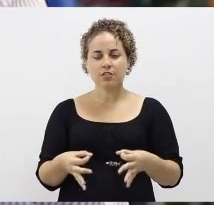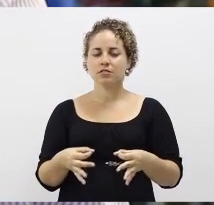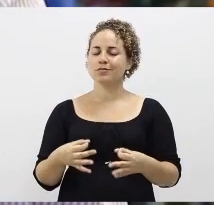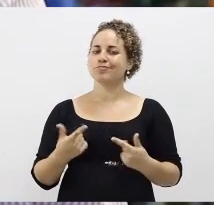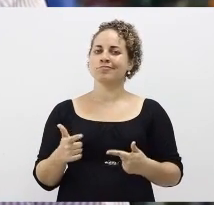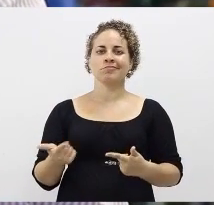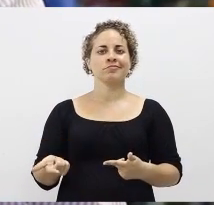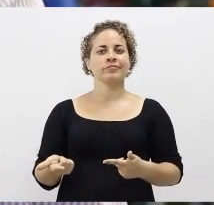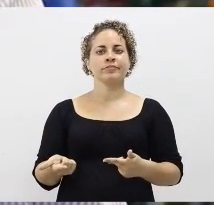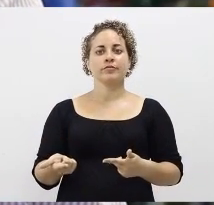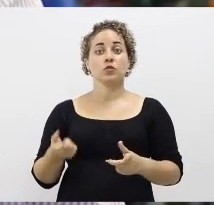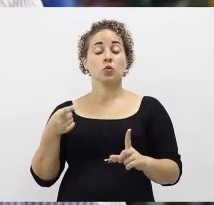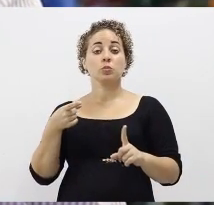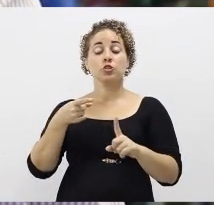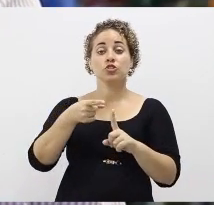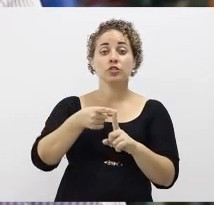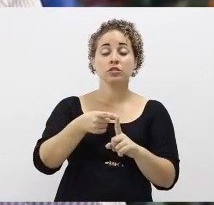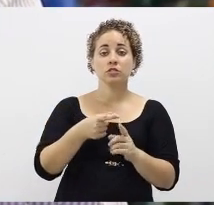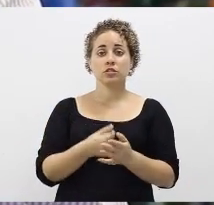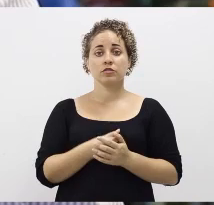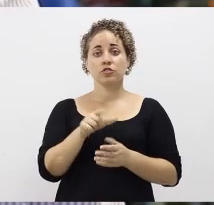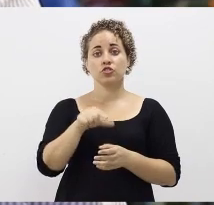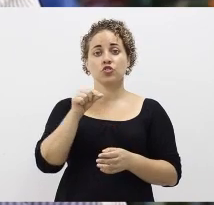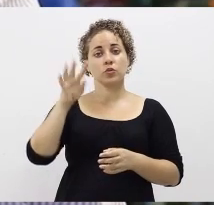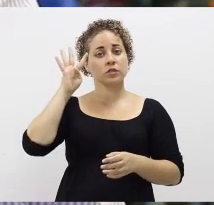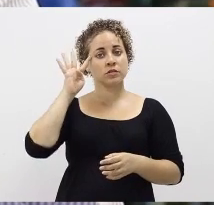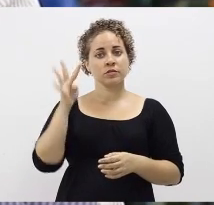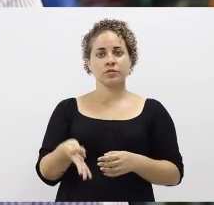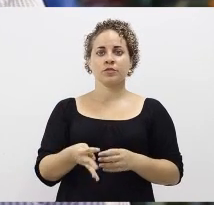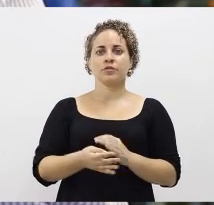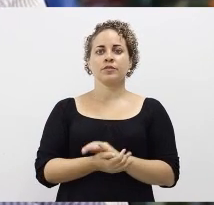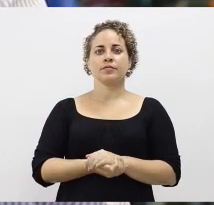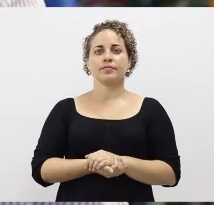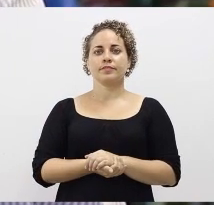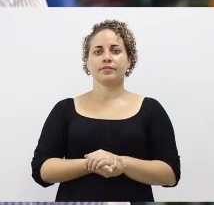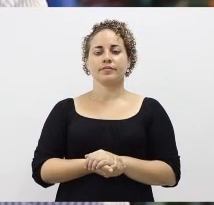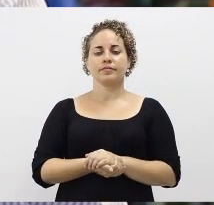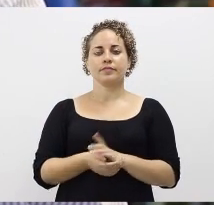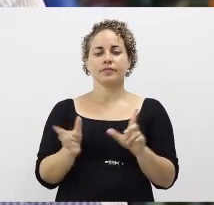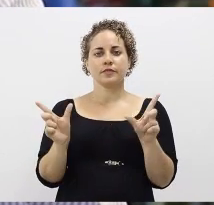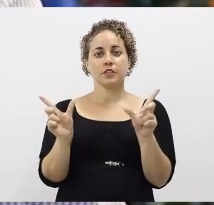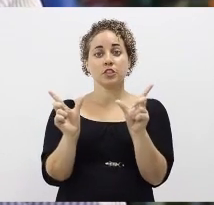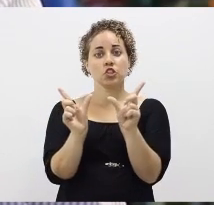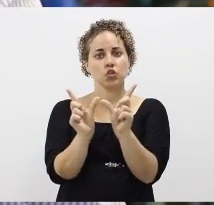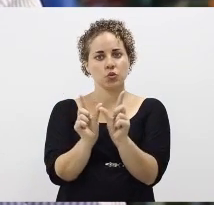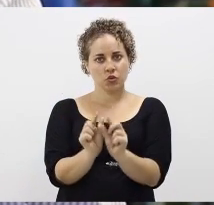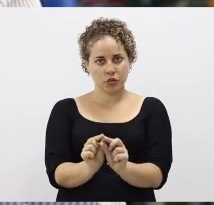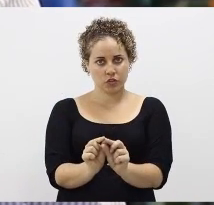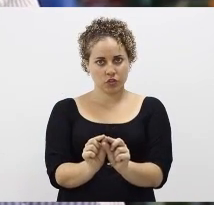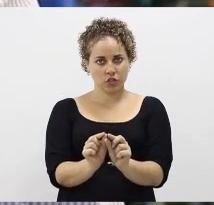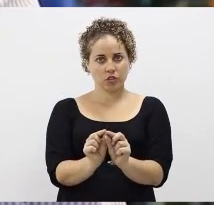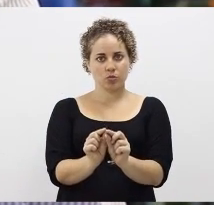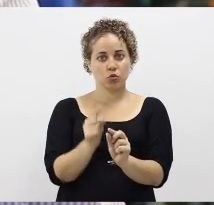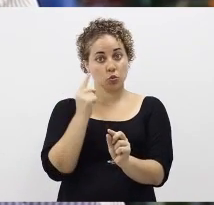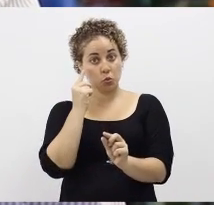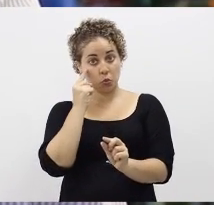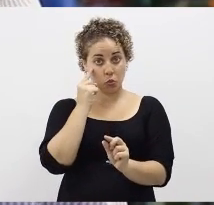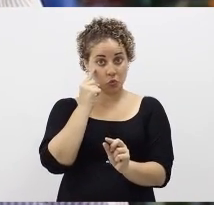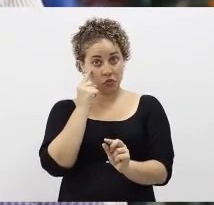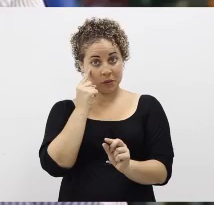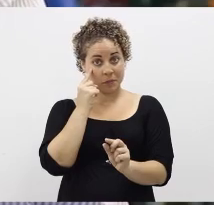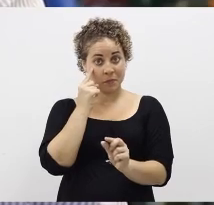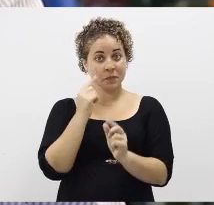a ideia, o grande objetivo da tomada de decisão é reduzirmos a